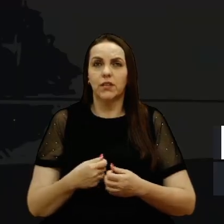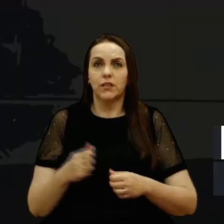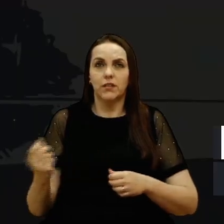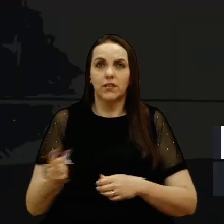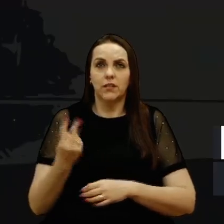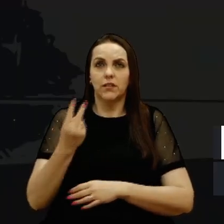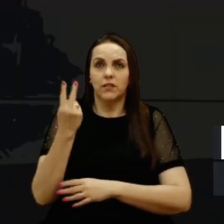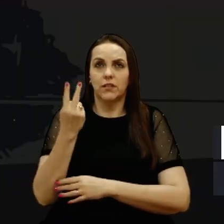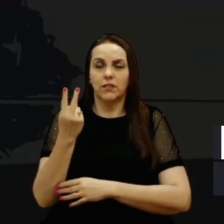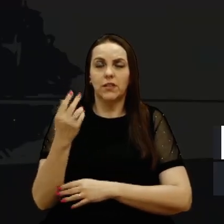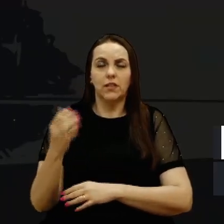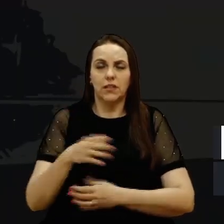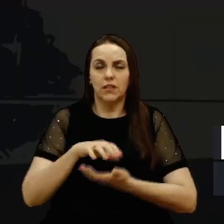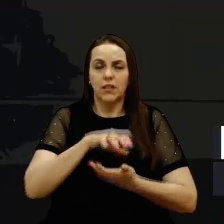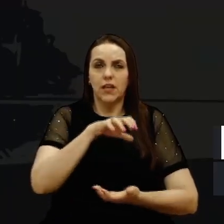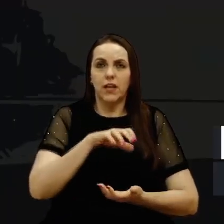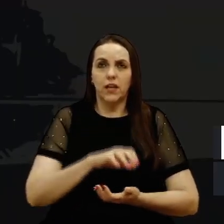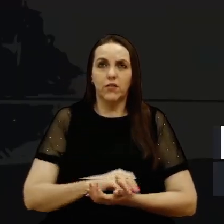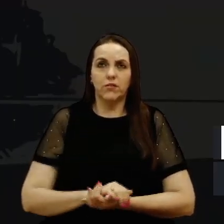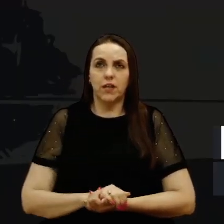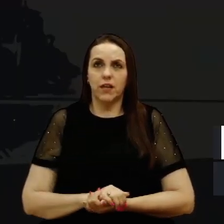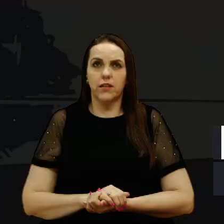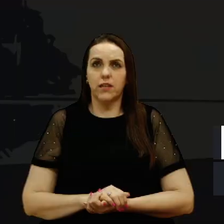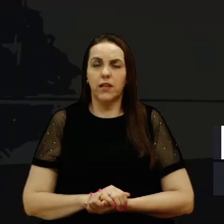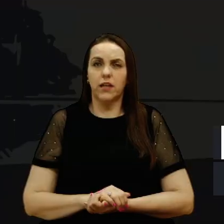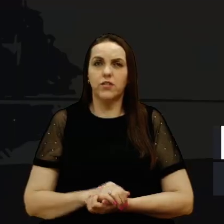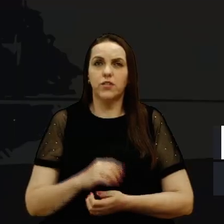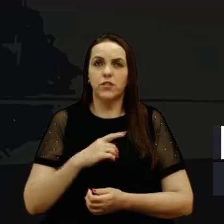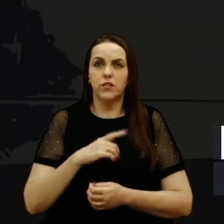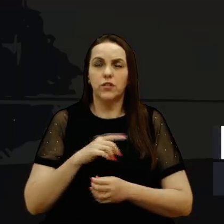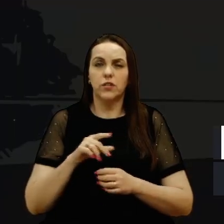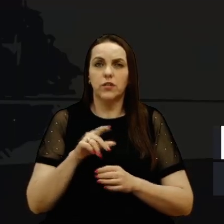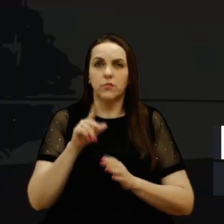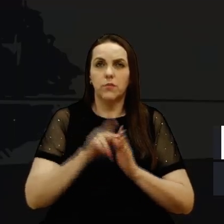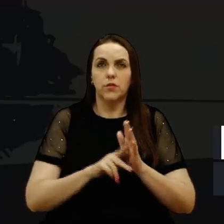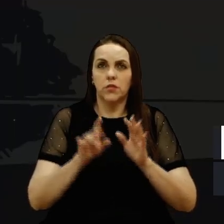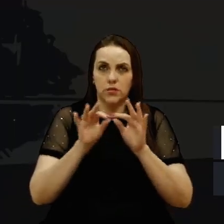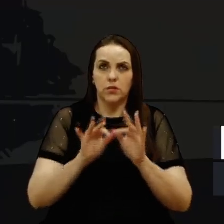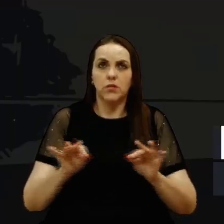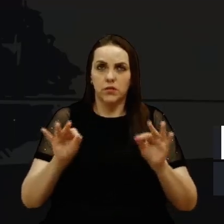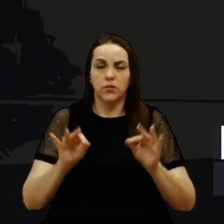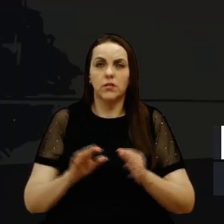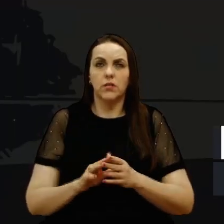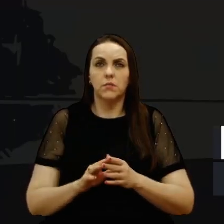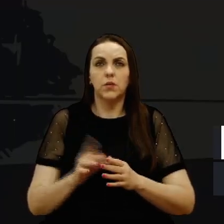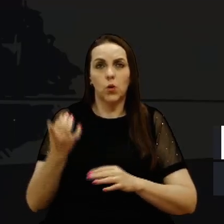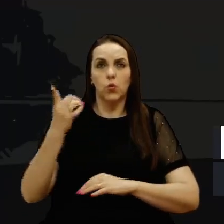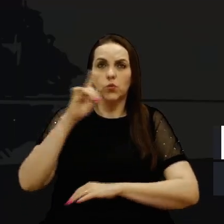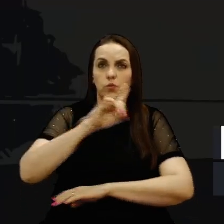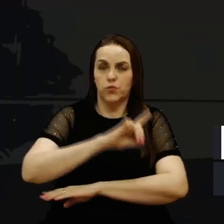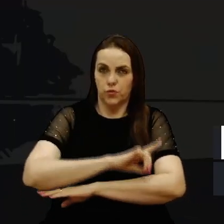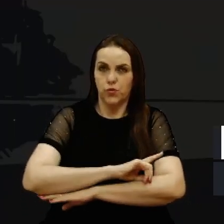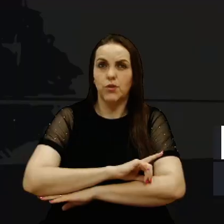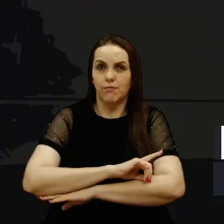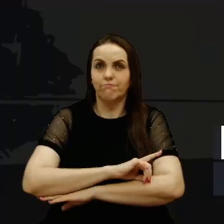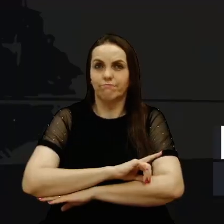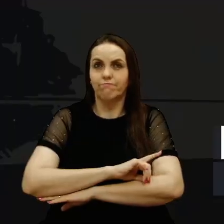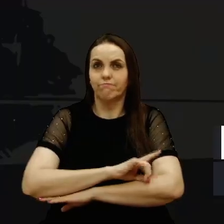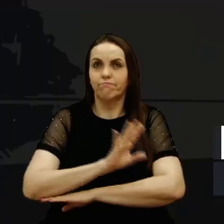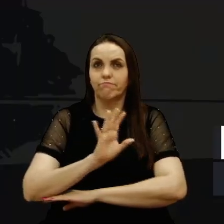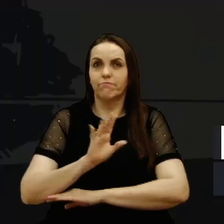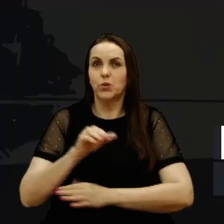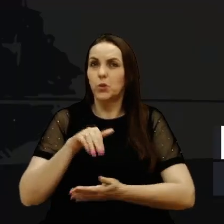valorizar nossos idosos. Então, o projeto é muito simples, de que pelo menos um dia,